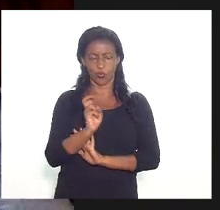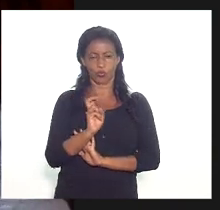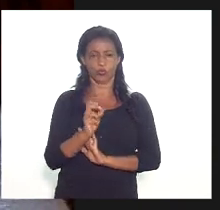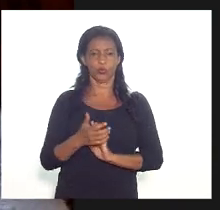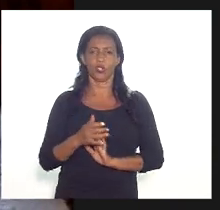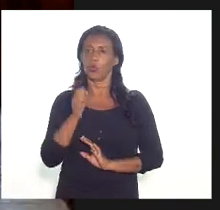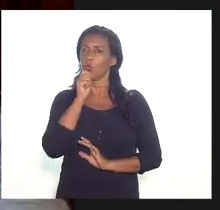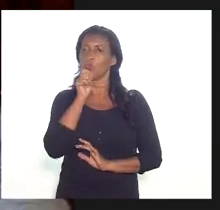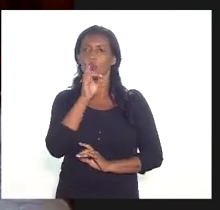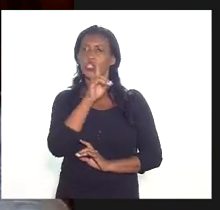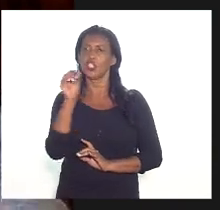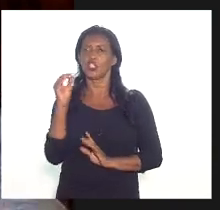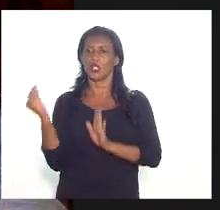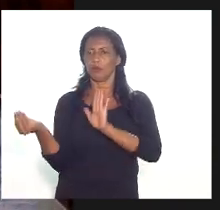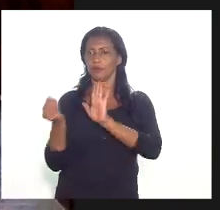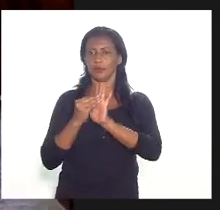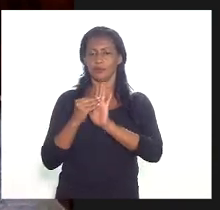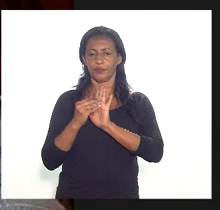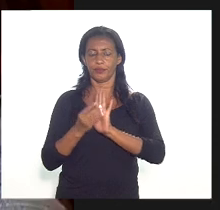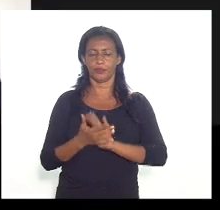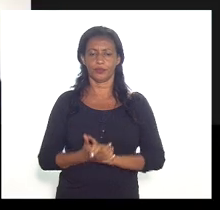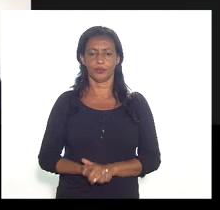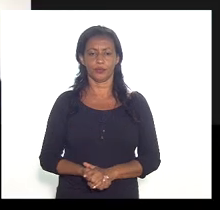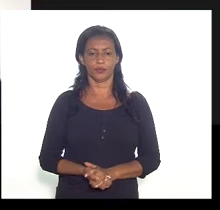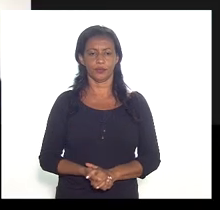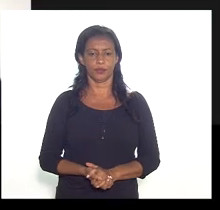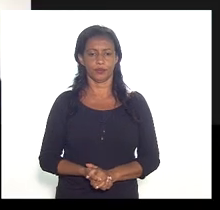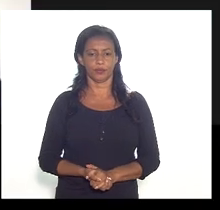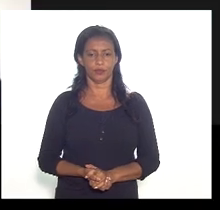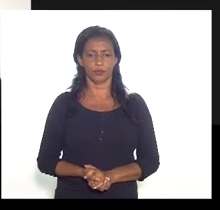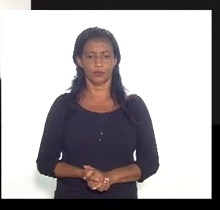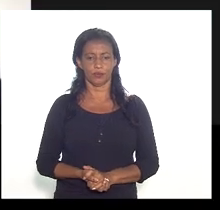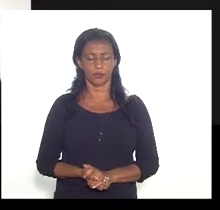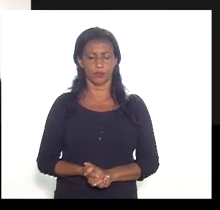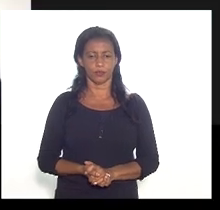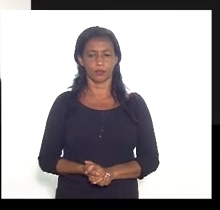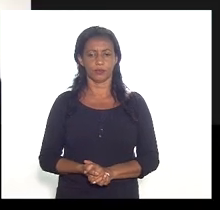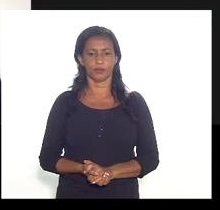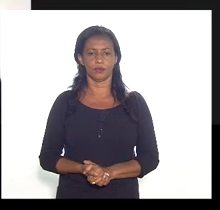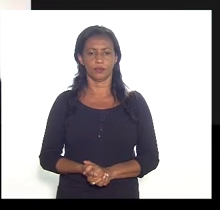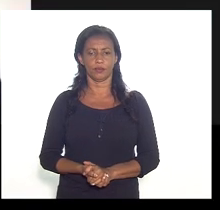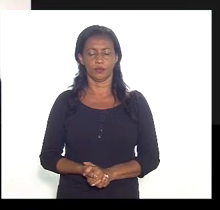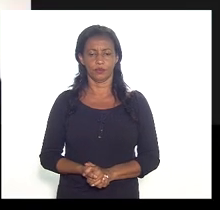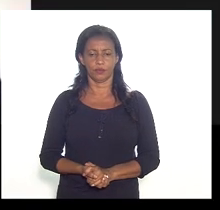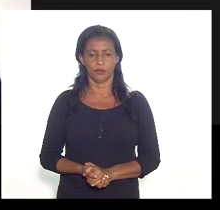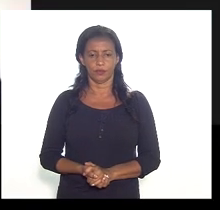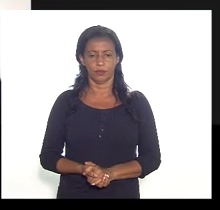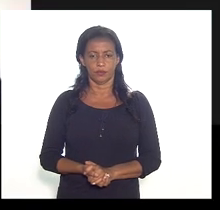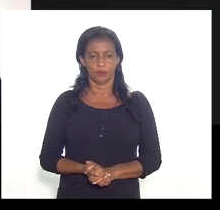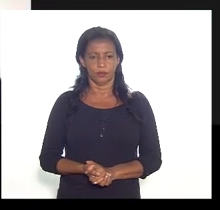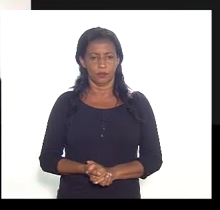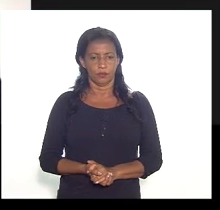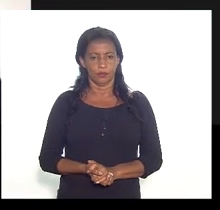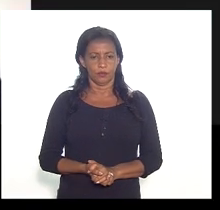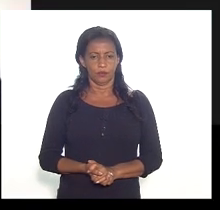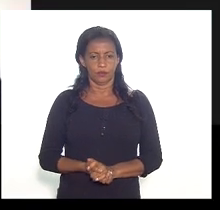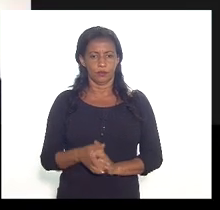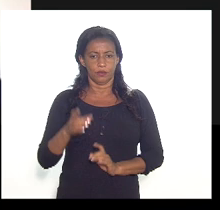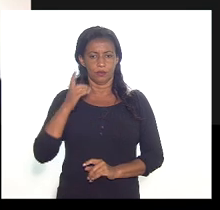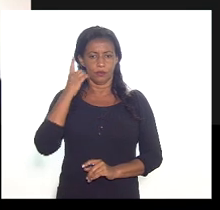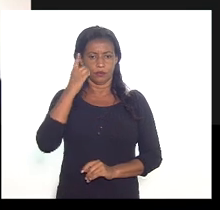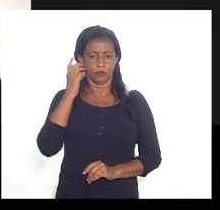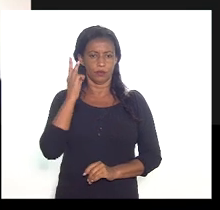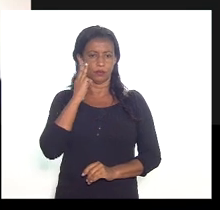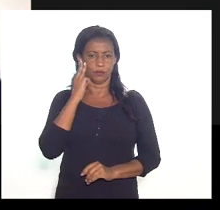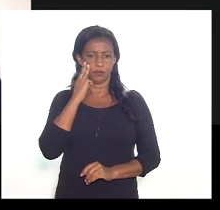publicação. Este é o substitutivo. Questão de ordem, presidente. Questão de ordem. Quem está falando? O deputado Valdeque